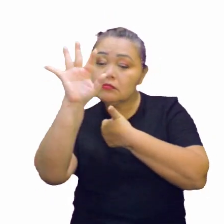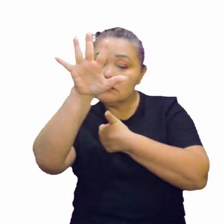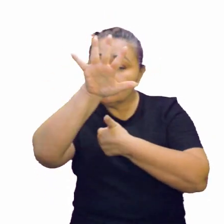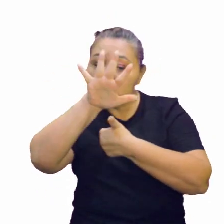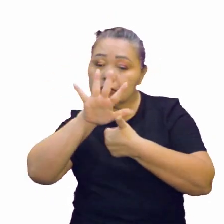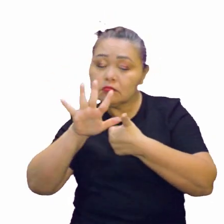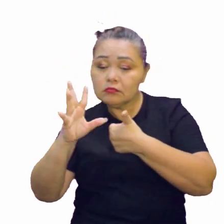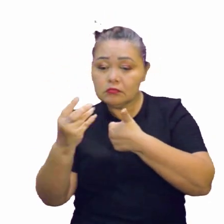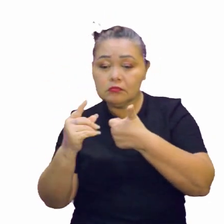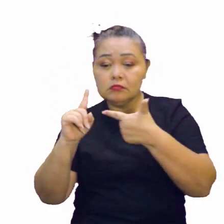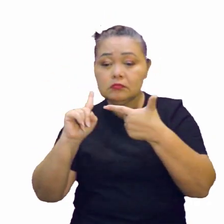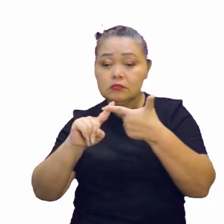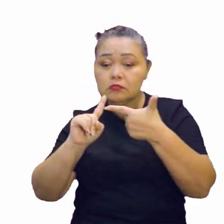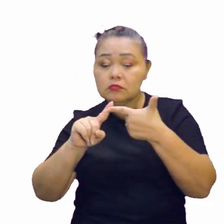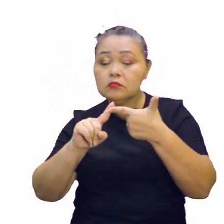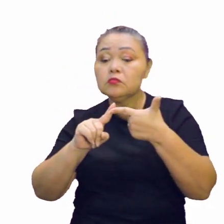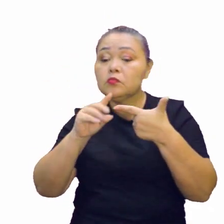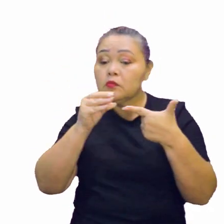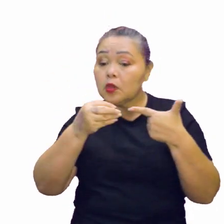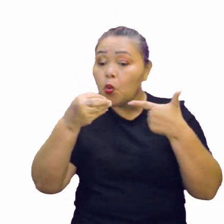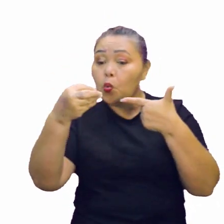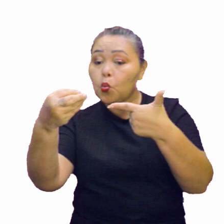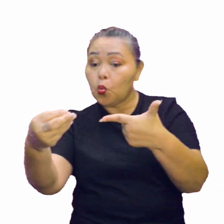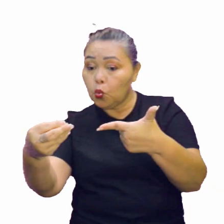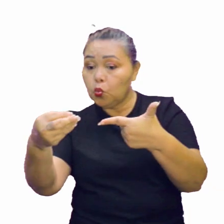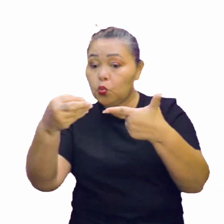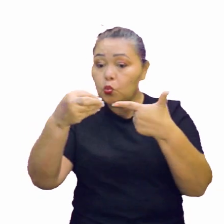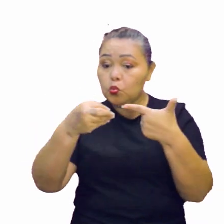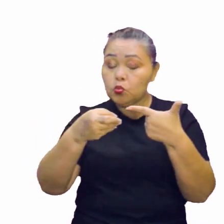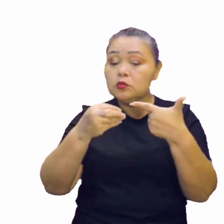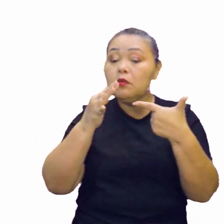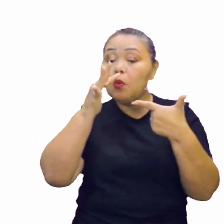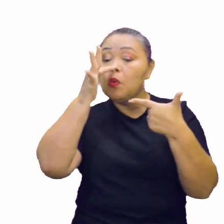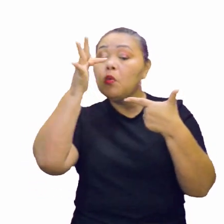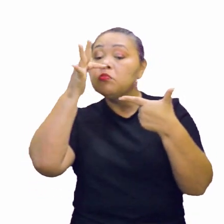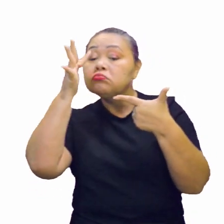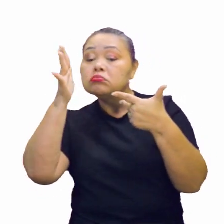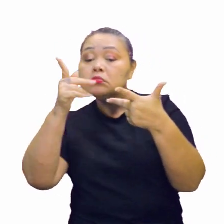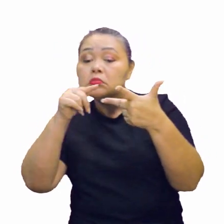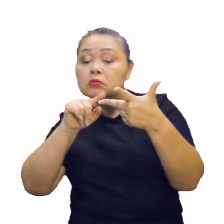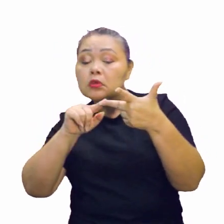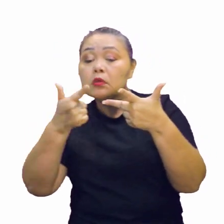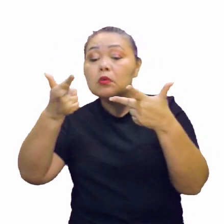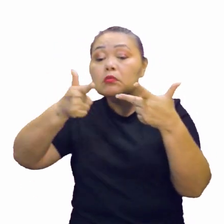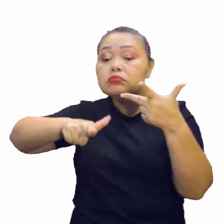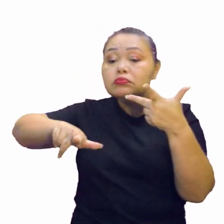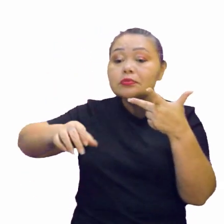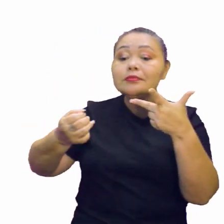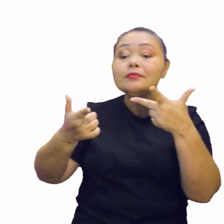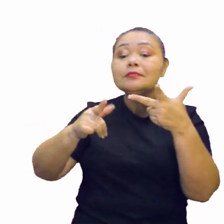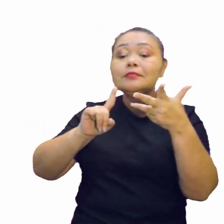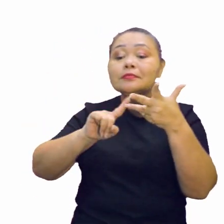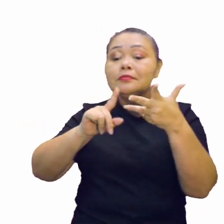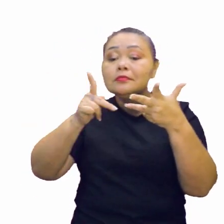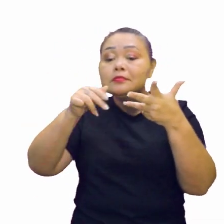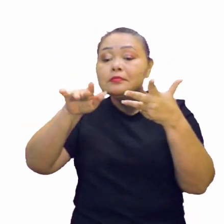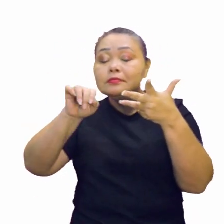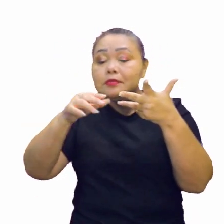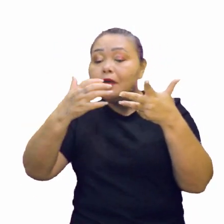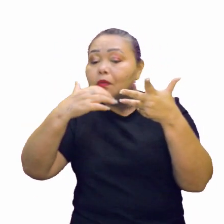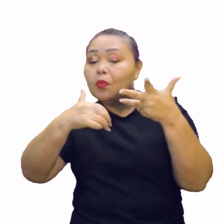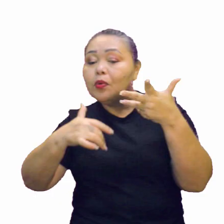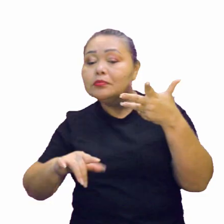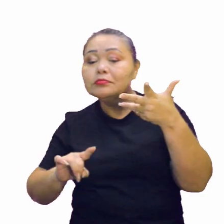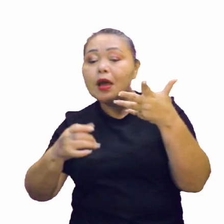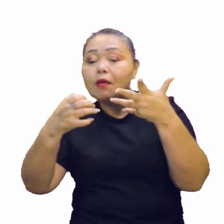podas de condução, podas de floração, podas de renovação, podas de frutificação,